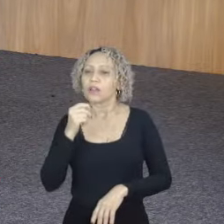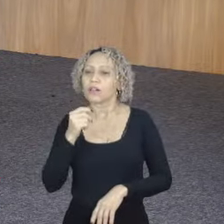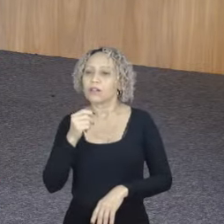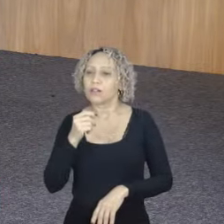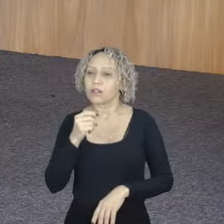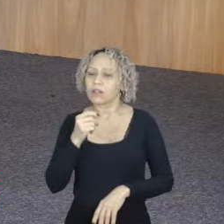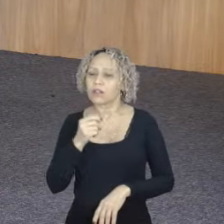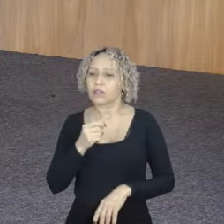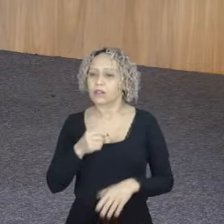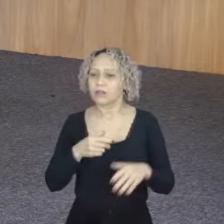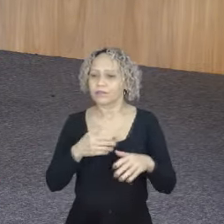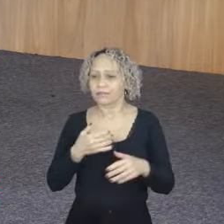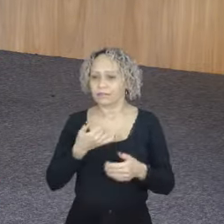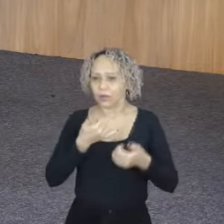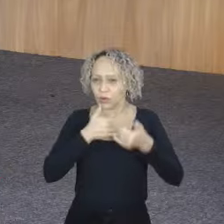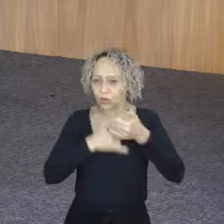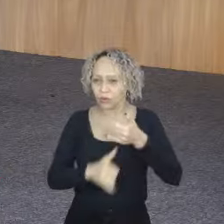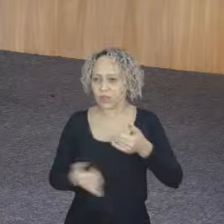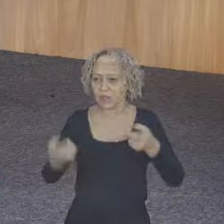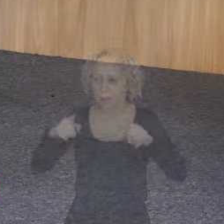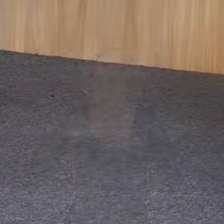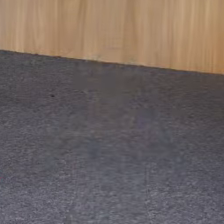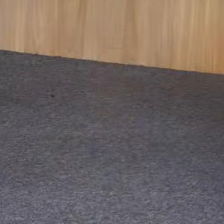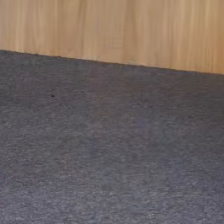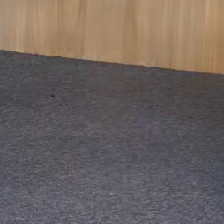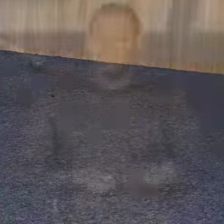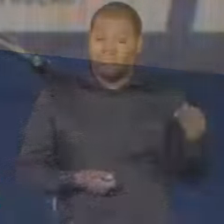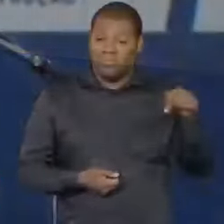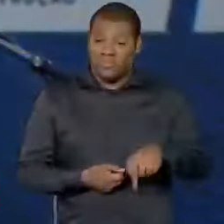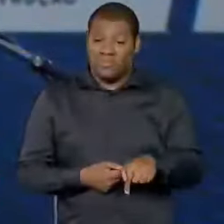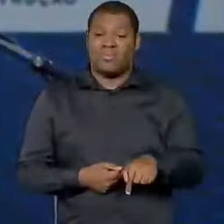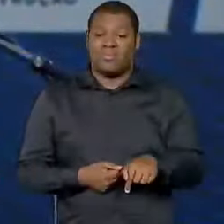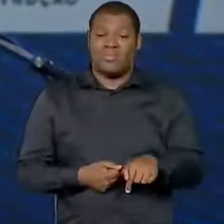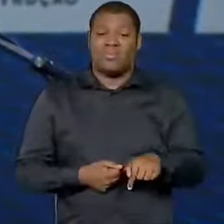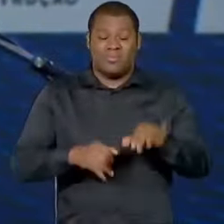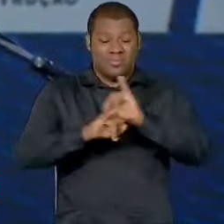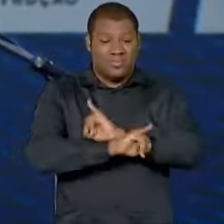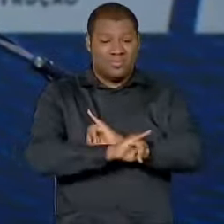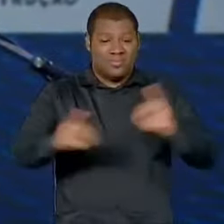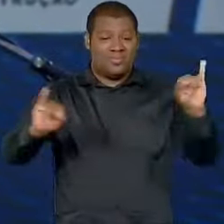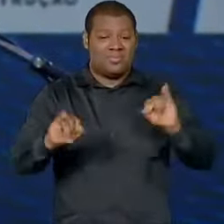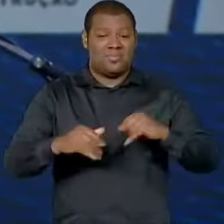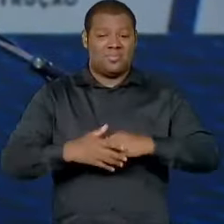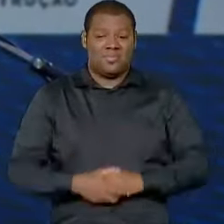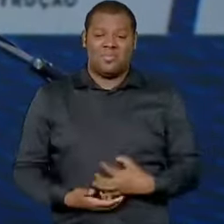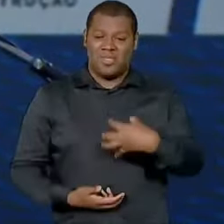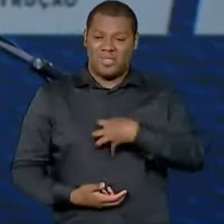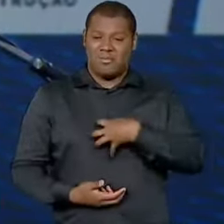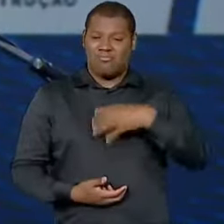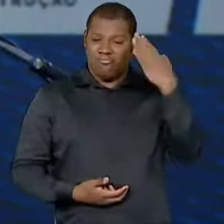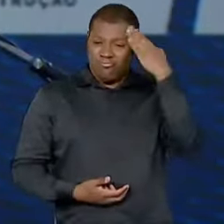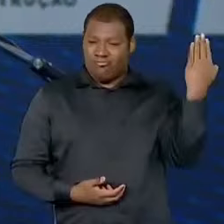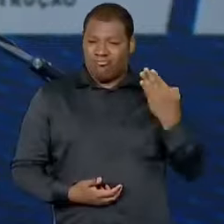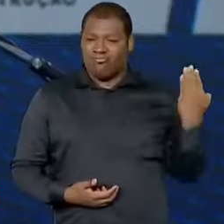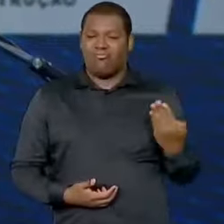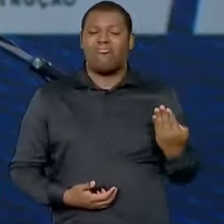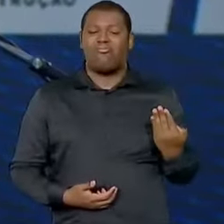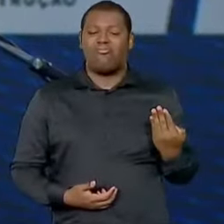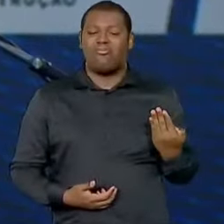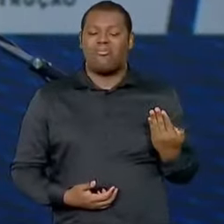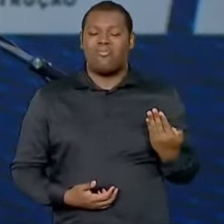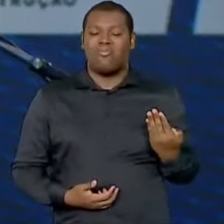entre os dois países. Quero aqui dizer a honra e o orgulho que eu